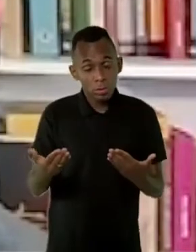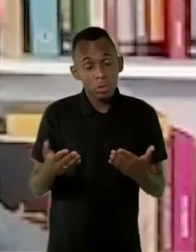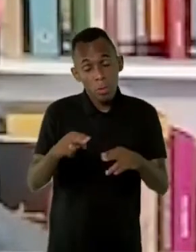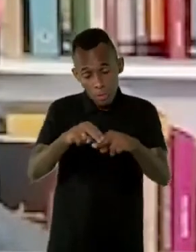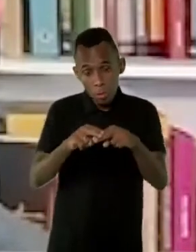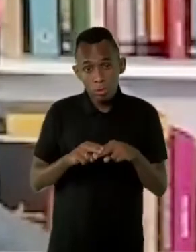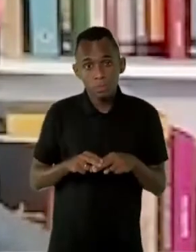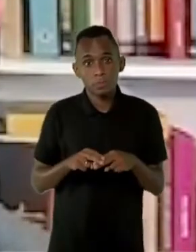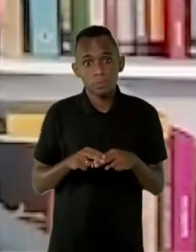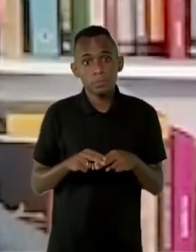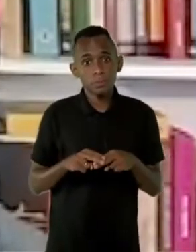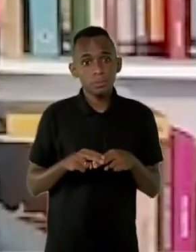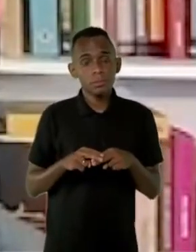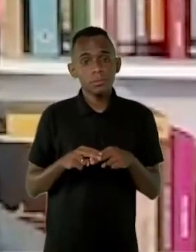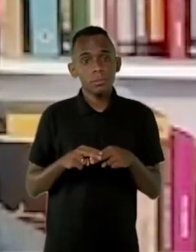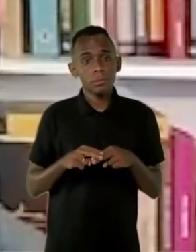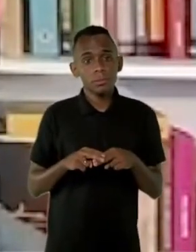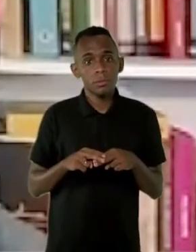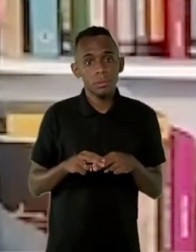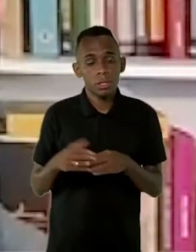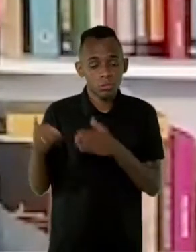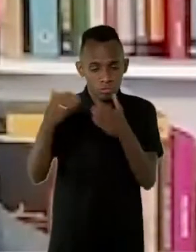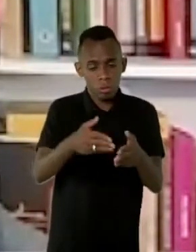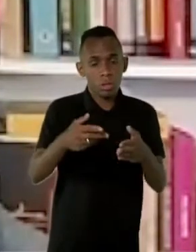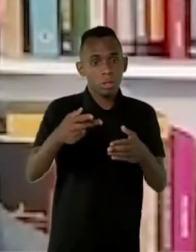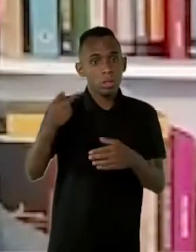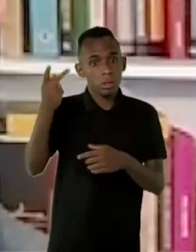né? E aí vai se dar a chegada dela em São Paulo,